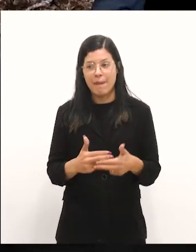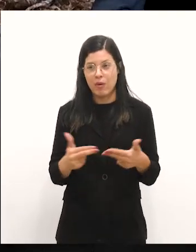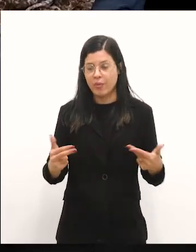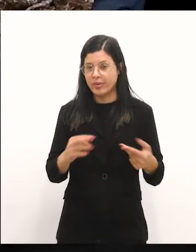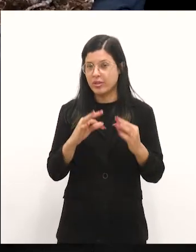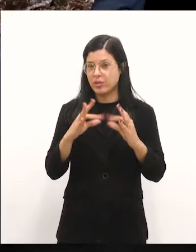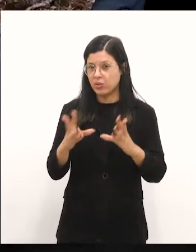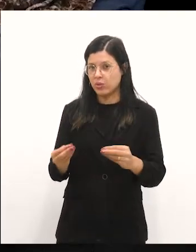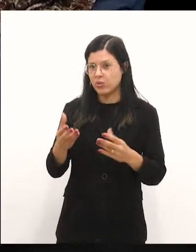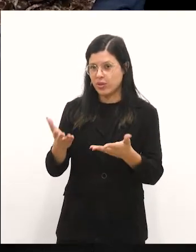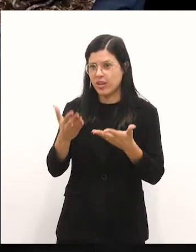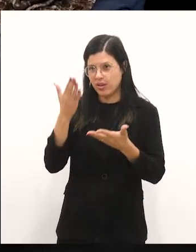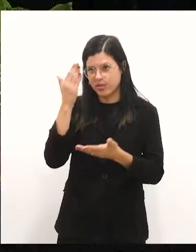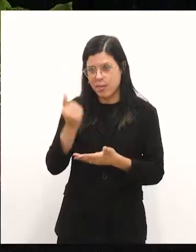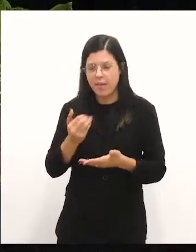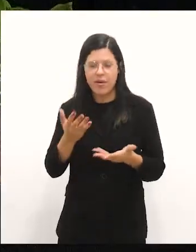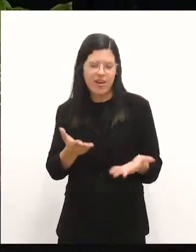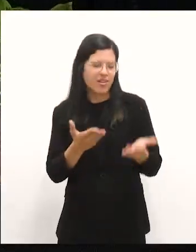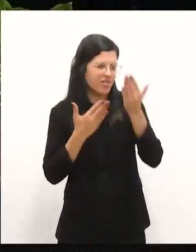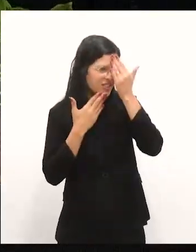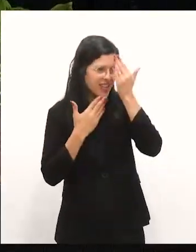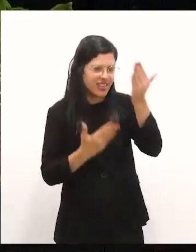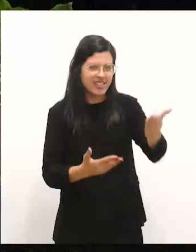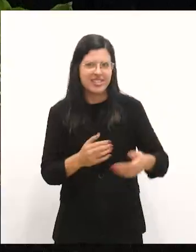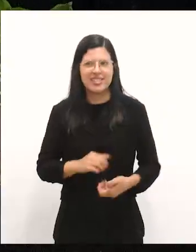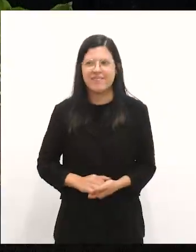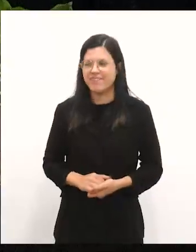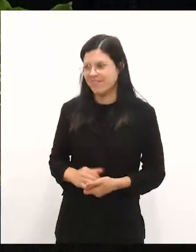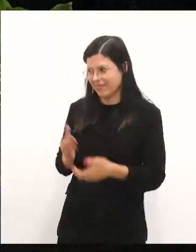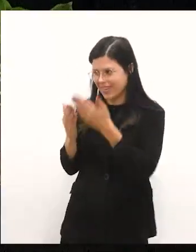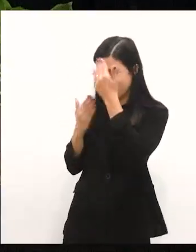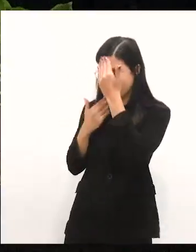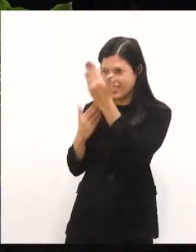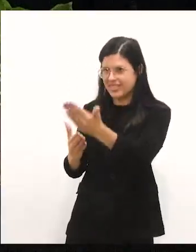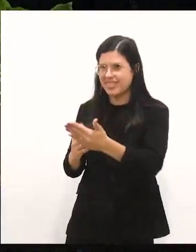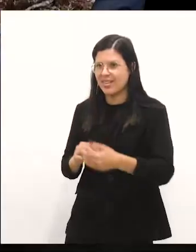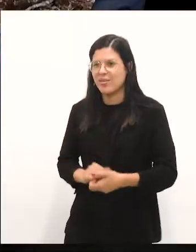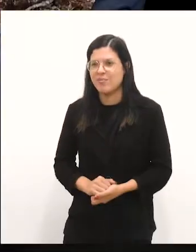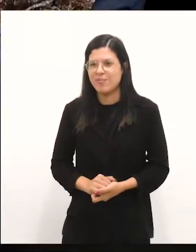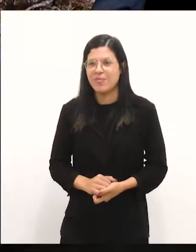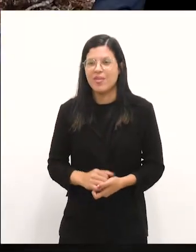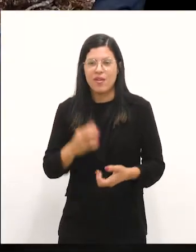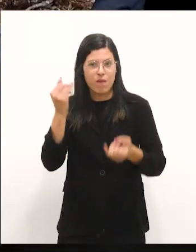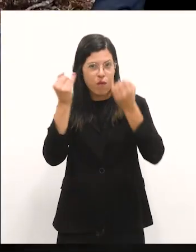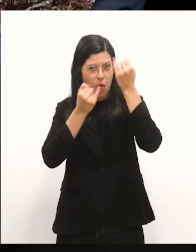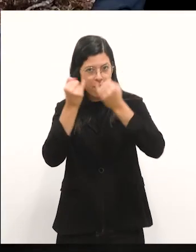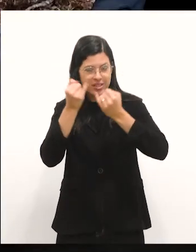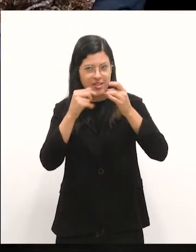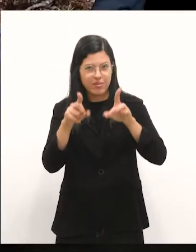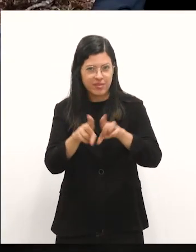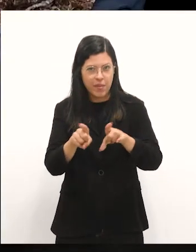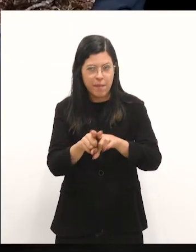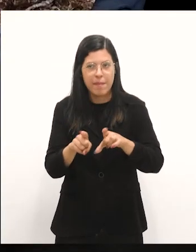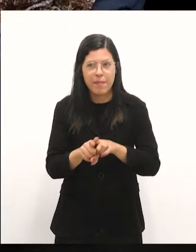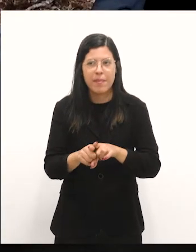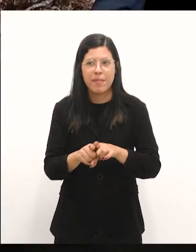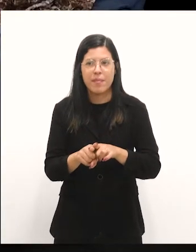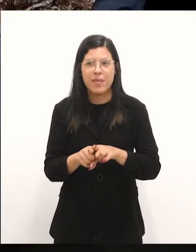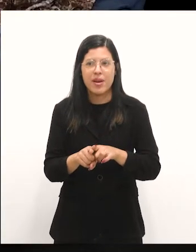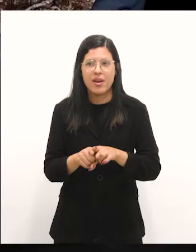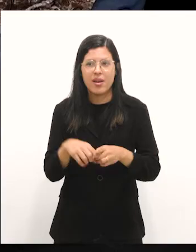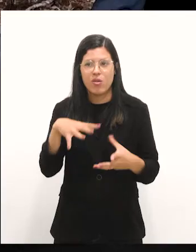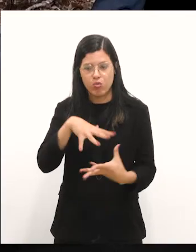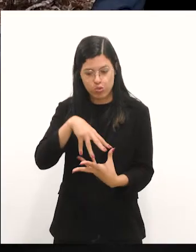Então, é uma coisa que todo mundo queria saber. Quero te agradecer muito. Gratidão, gratidão. E, assim, uma informação também quanto a isso,